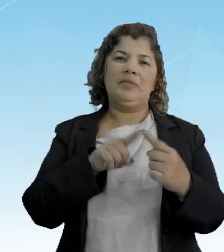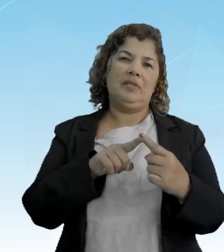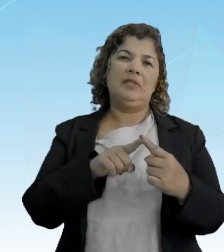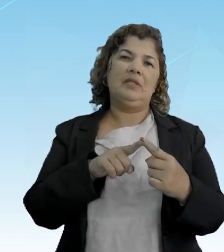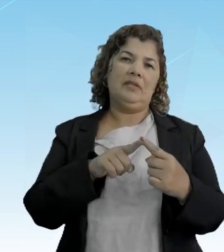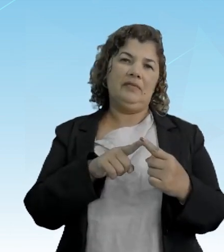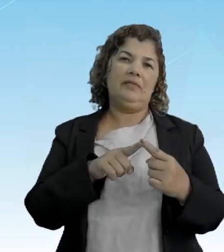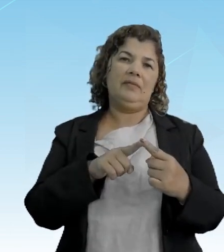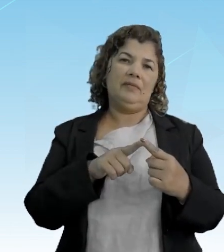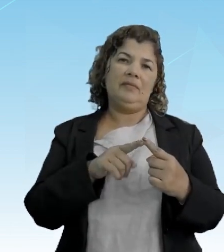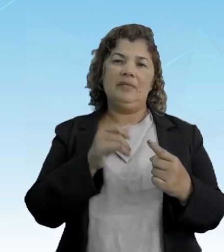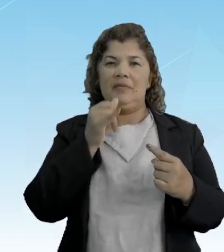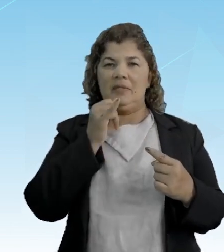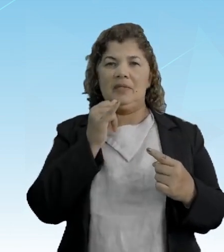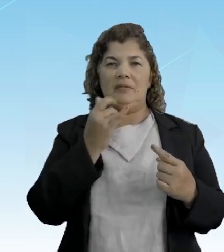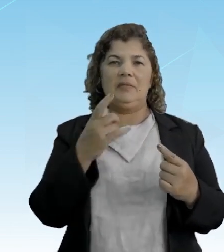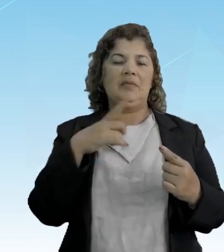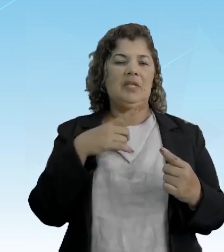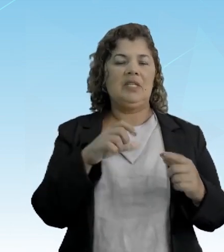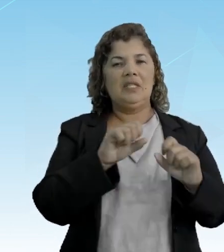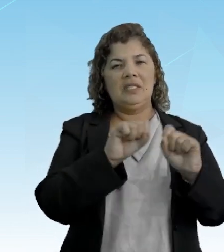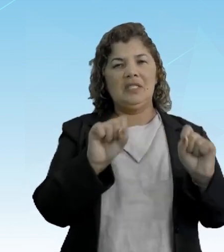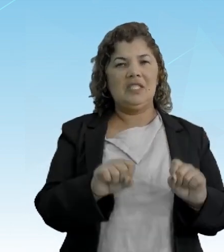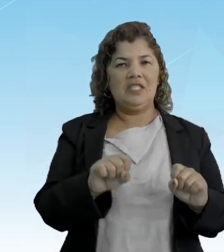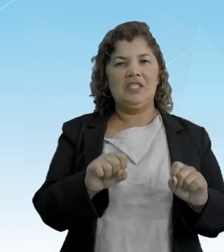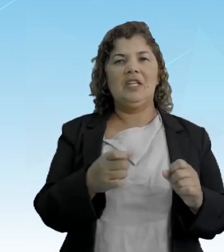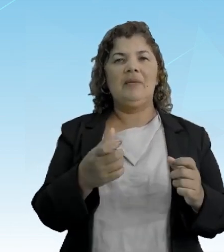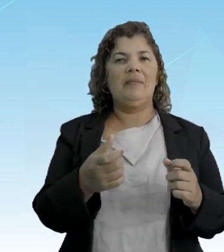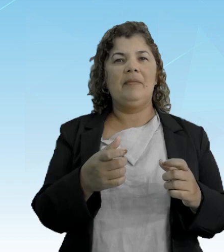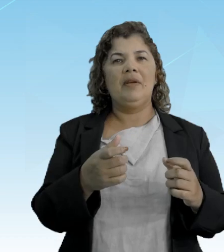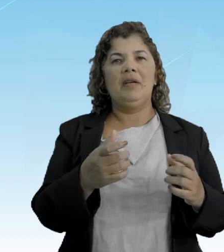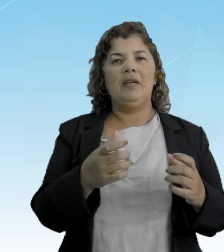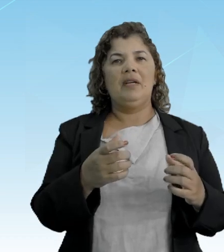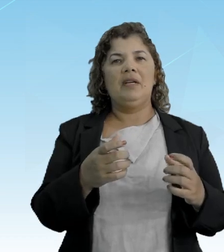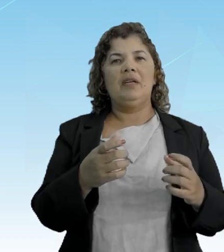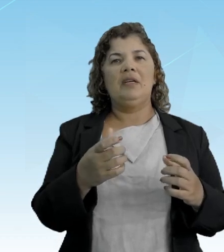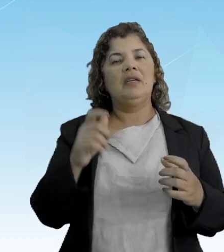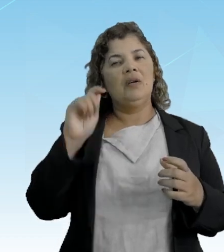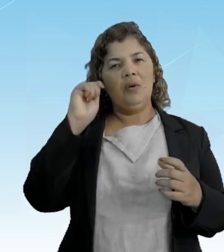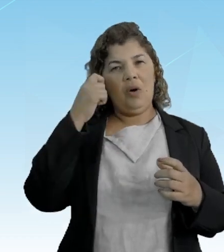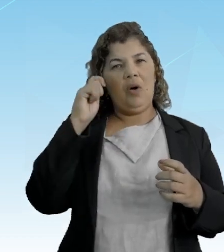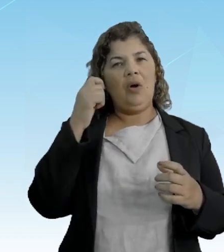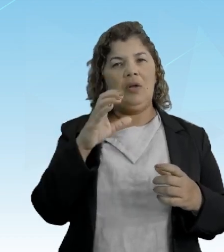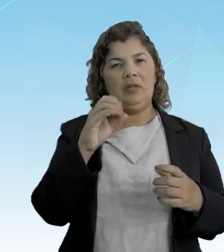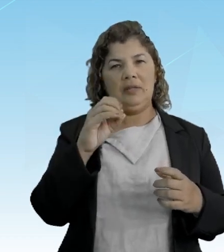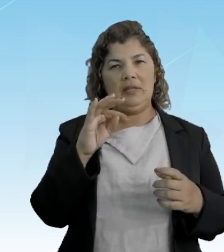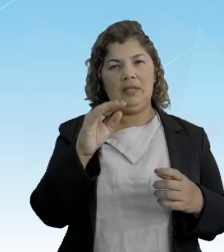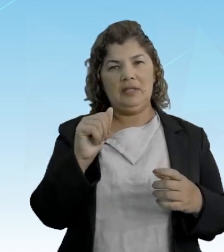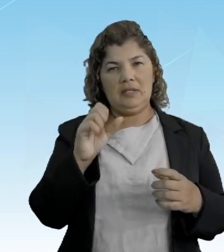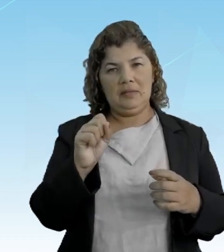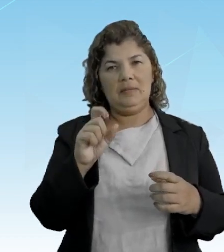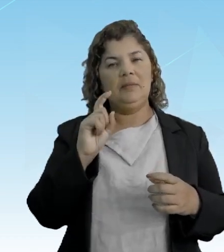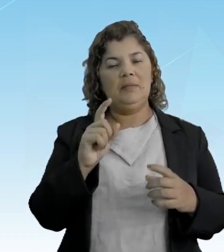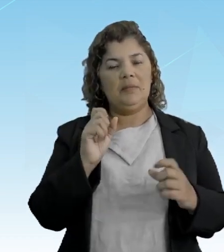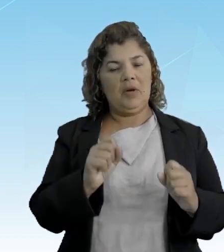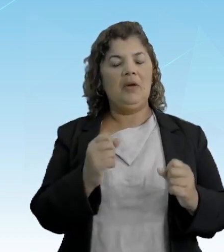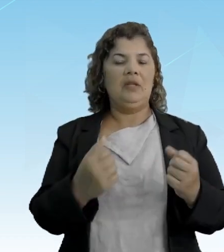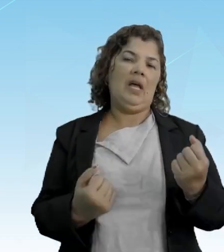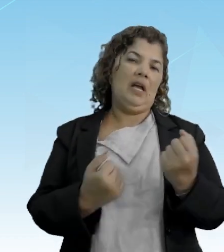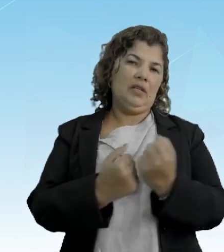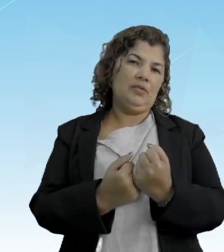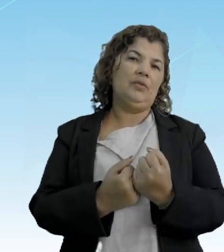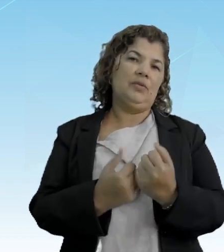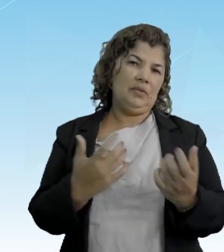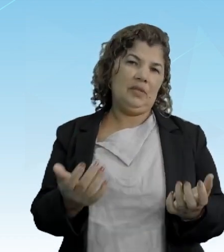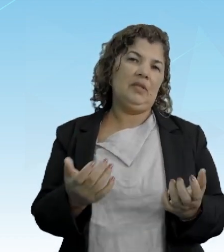exemplo, o sistema de cotas, por exemplo, pode ajudar bastante. Por exemplo, uma das coisas que se combatem,